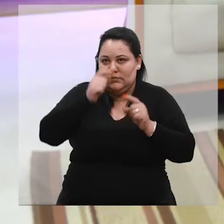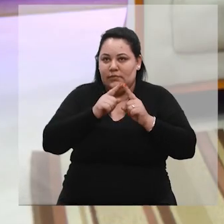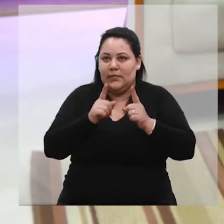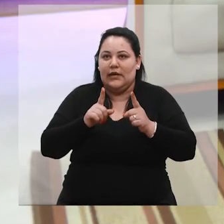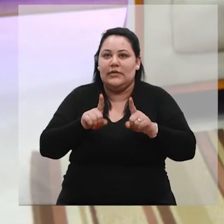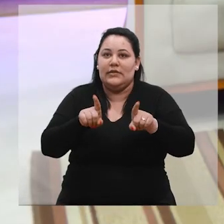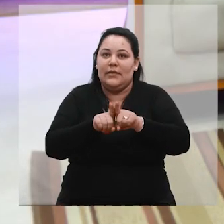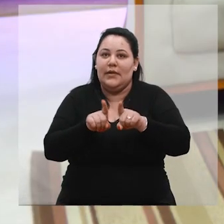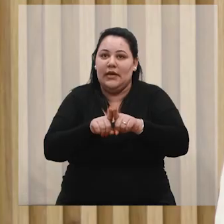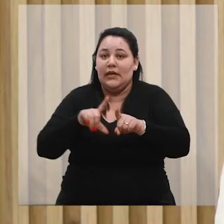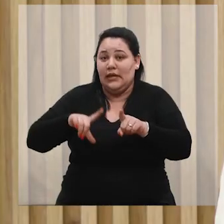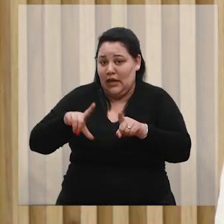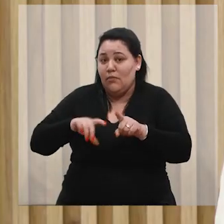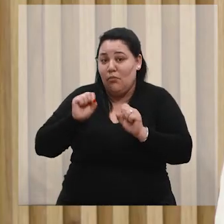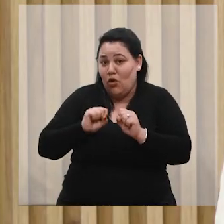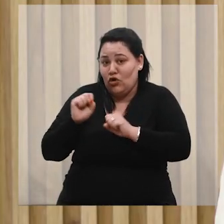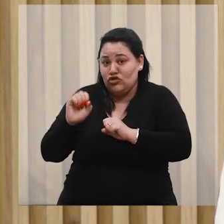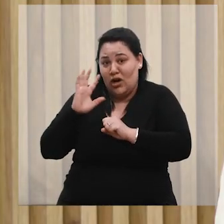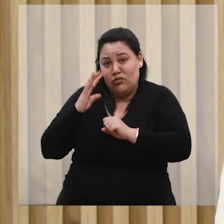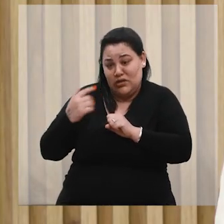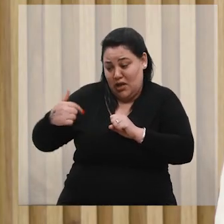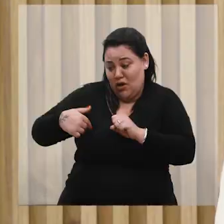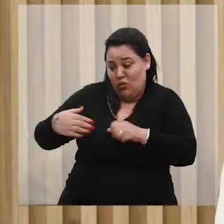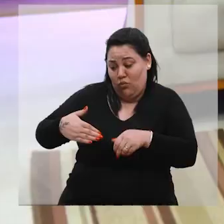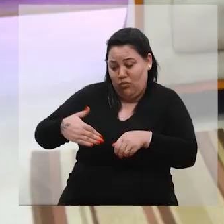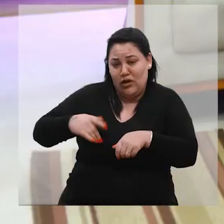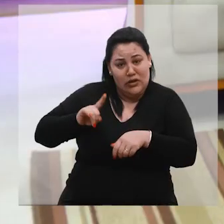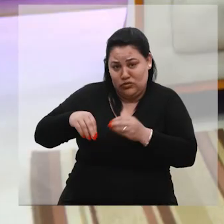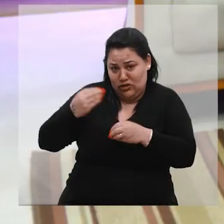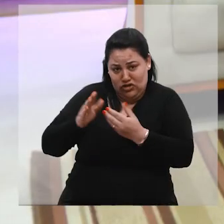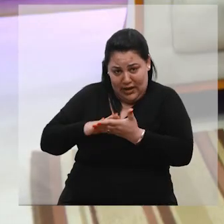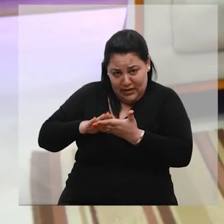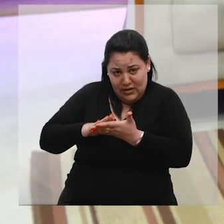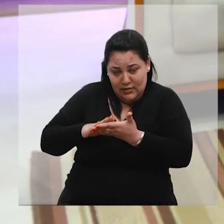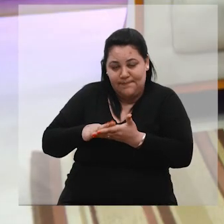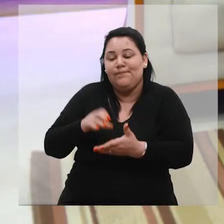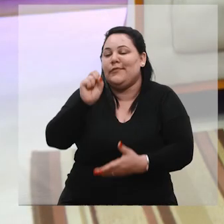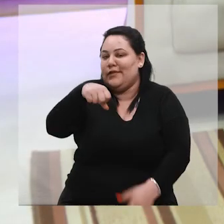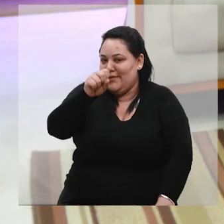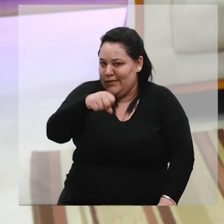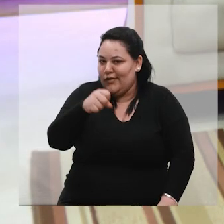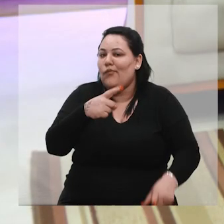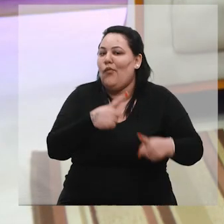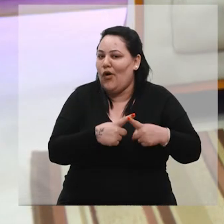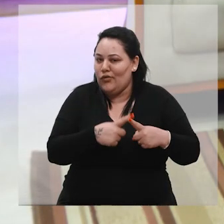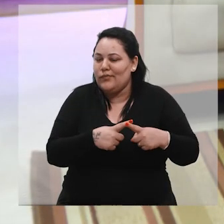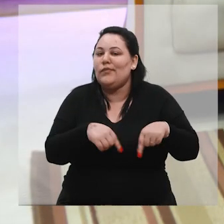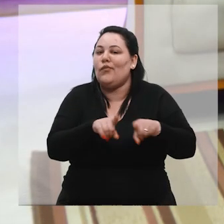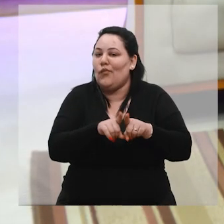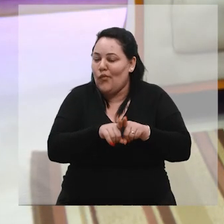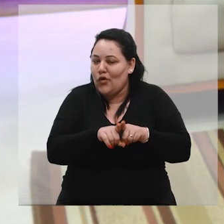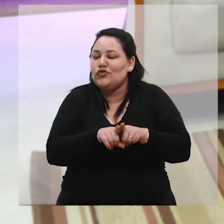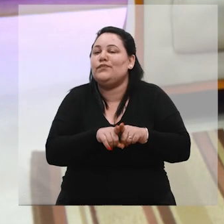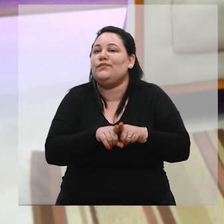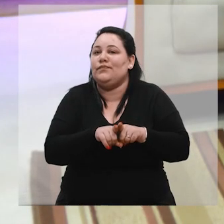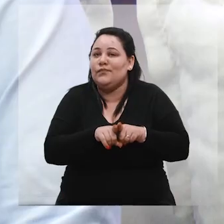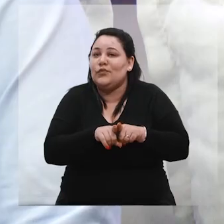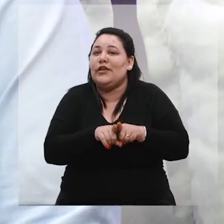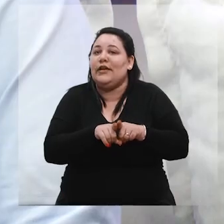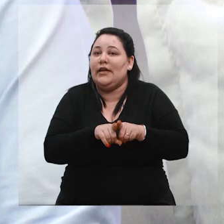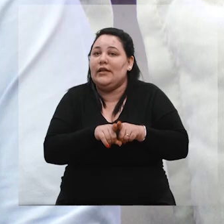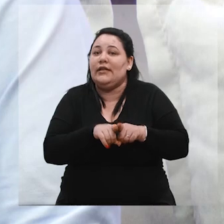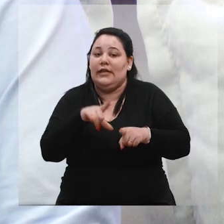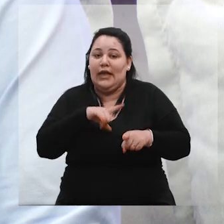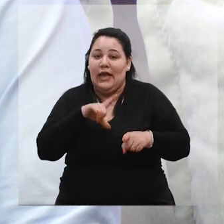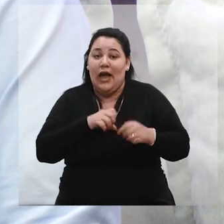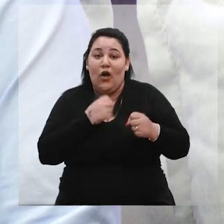também tem os casos de nódulo não ser palpável? Tem vários. E é esse o principal fato que a gente quer pegar, né? É o principal tumor que a gente quer, que são os